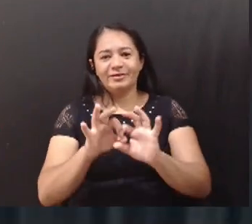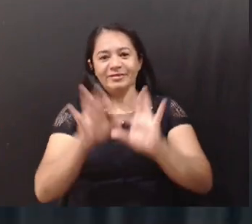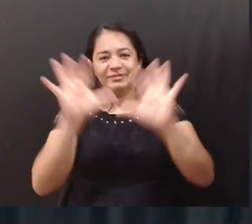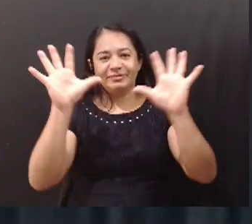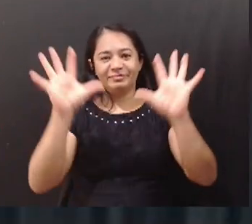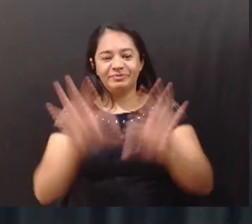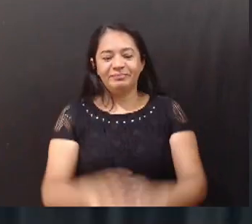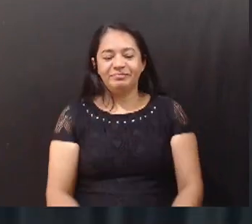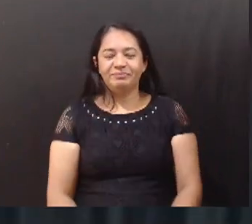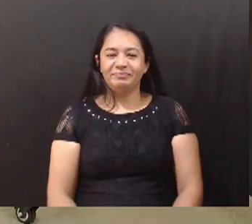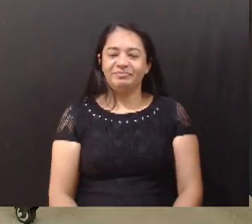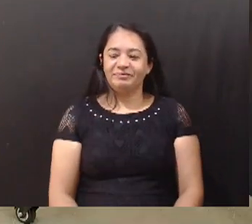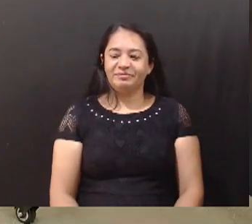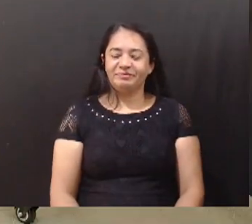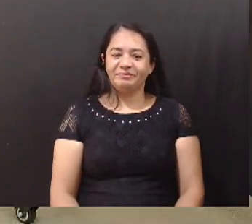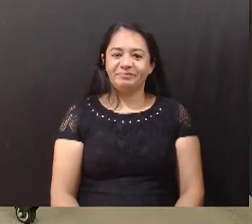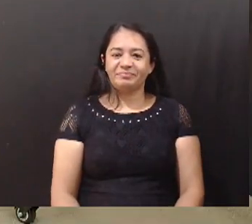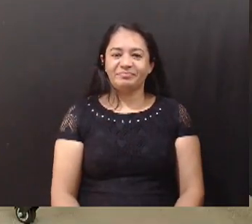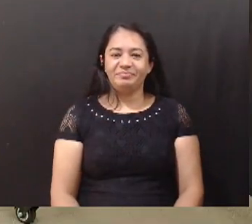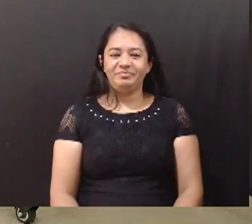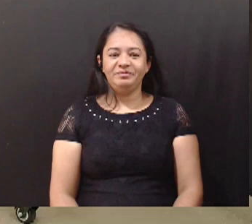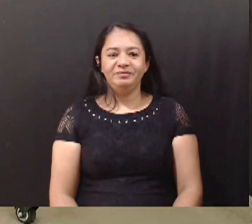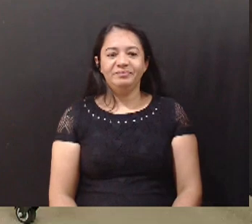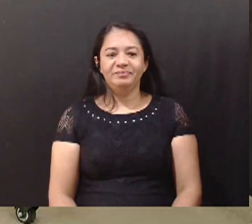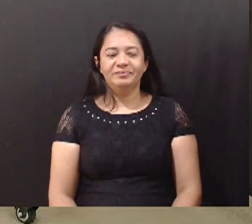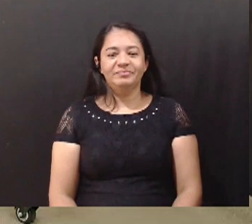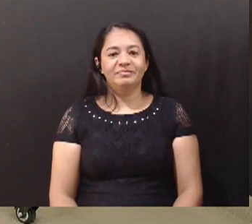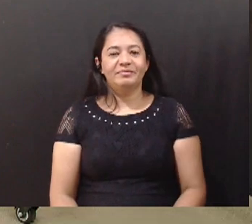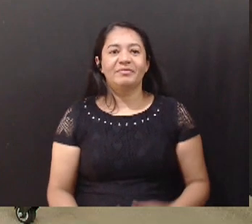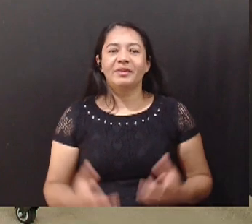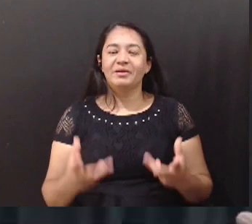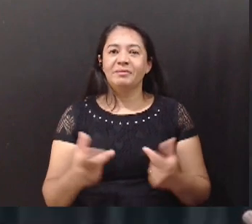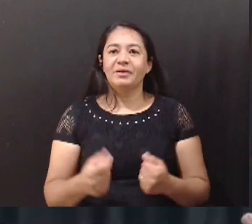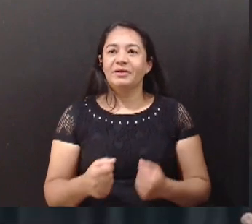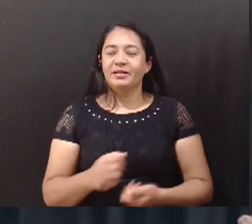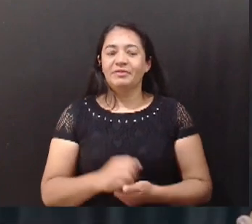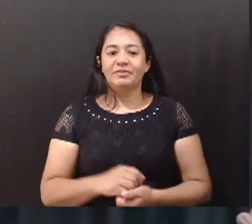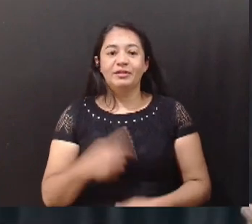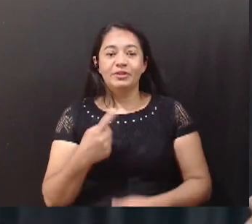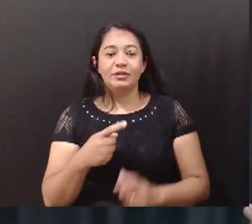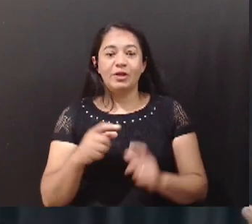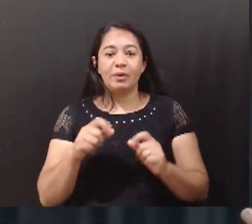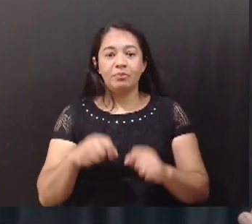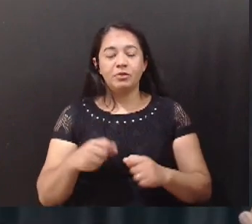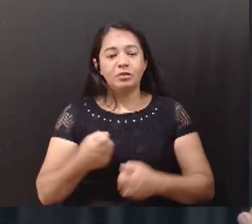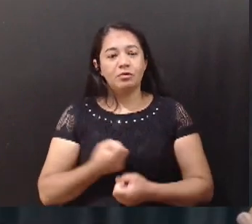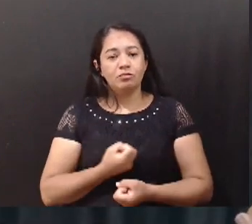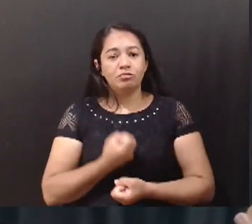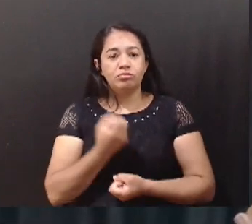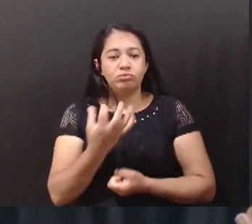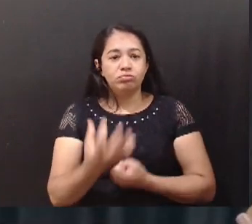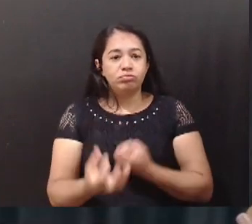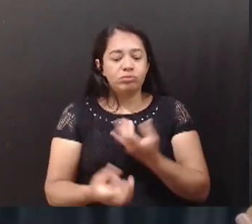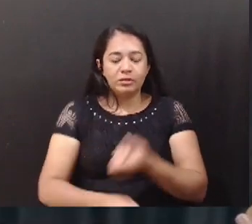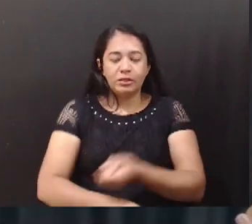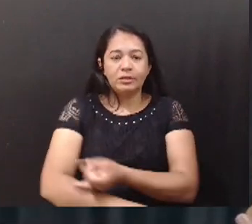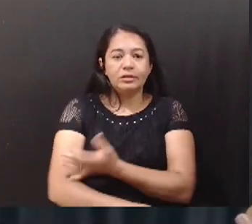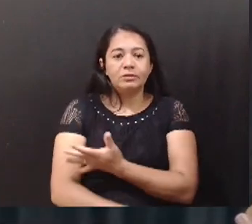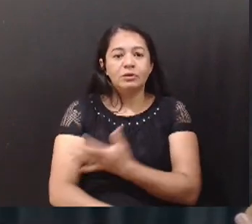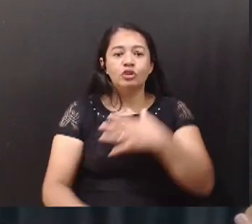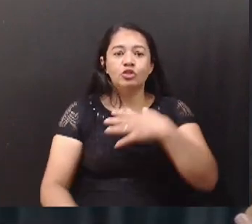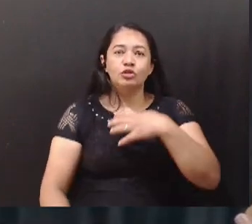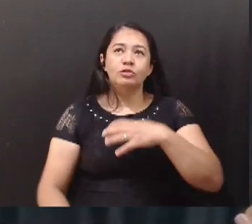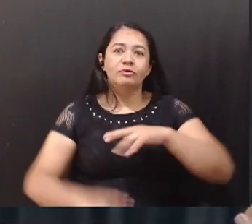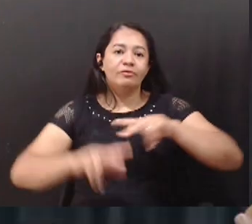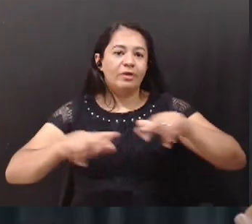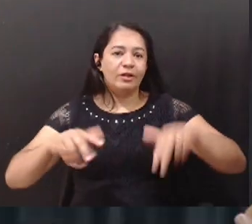chorar. A psicóloga liberou chorar, que maravilha! E a gente pode expressar essas emoções de maneiras diversas. O que a gente faz dentro da psicologia com